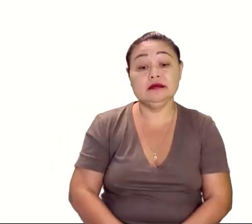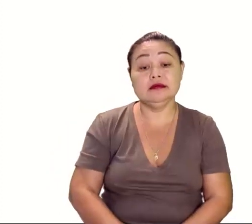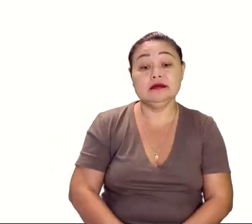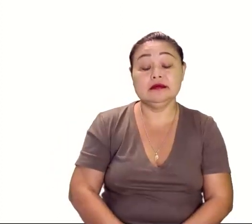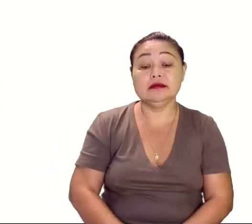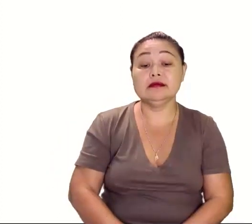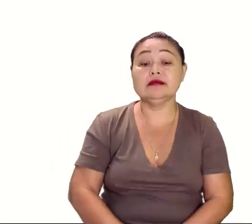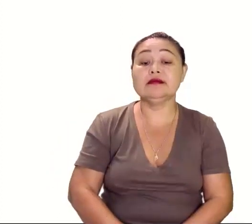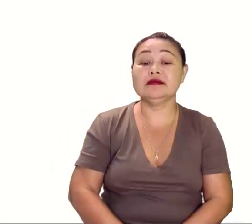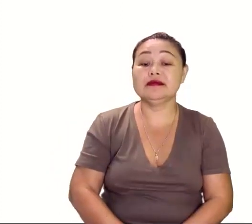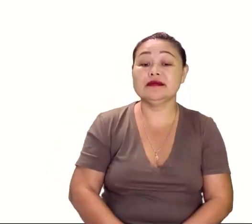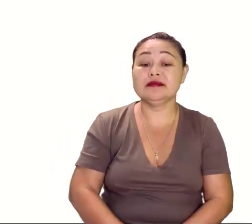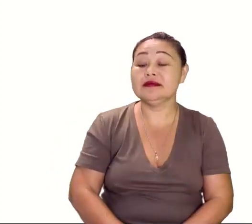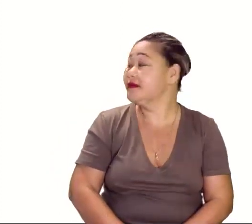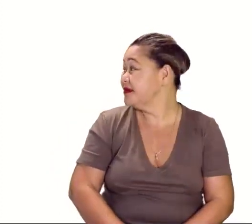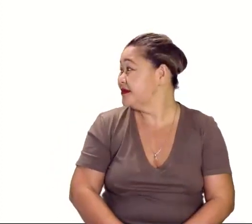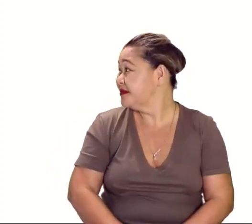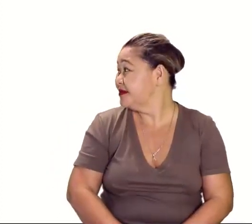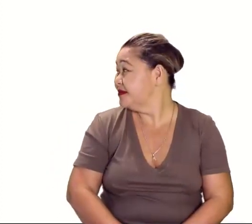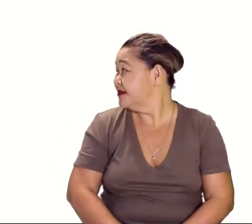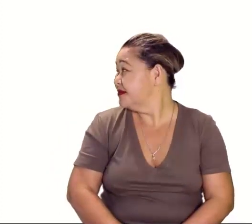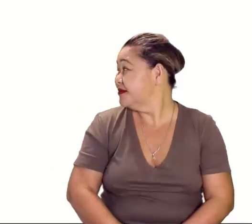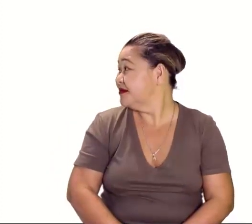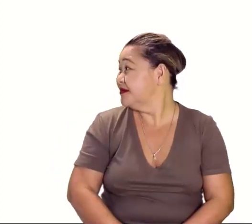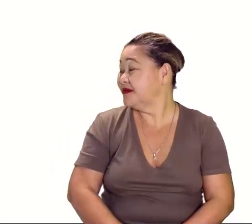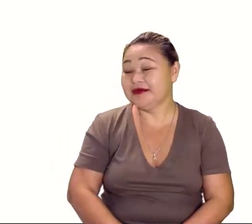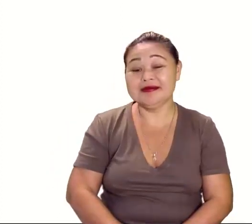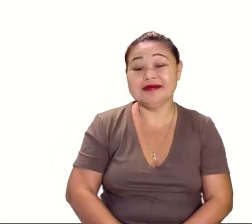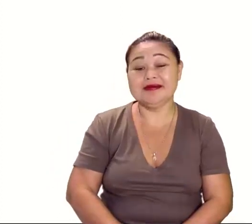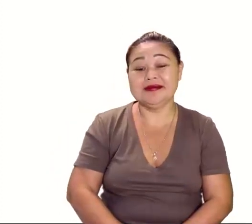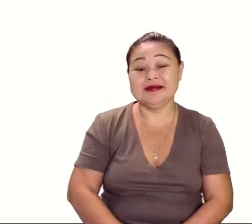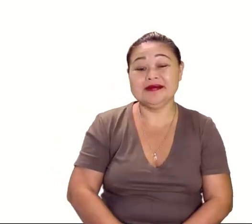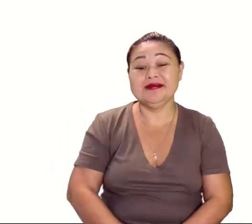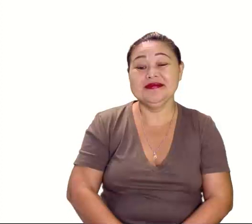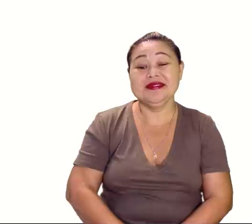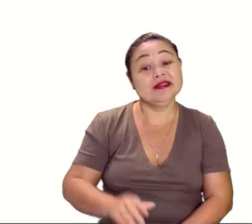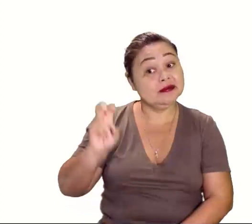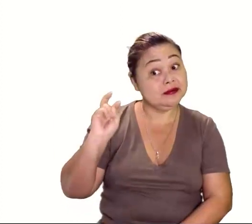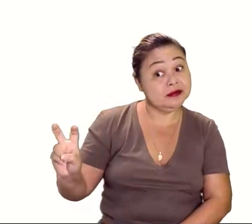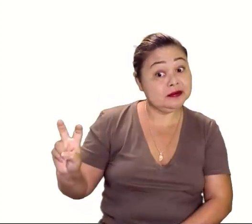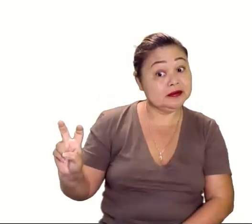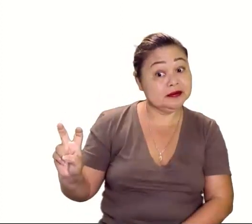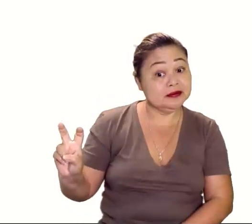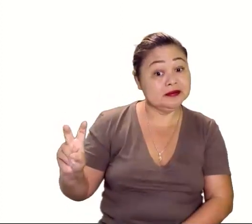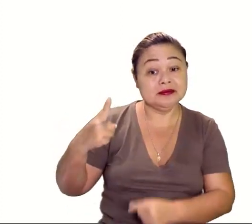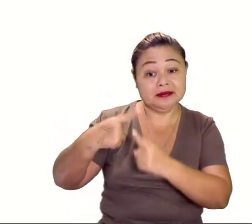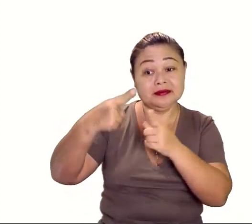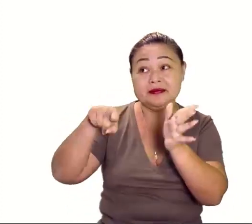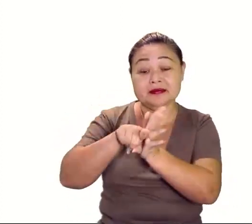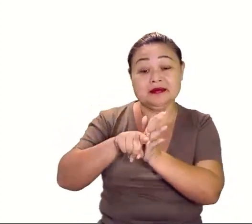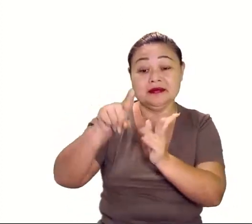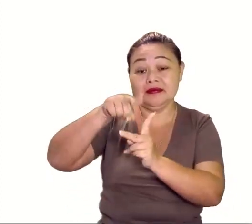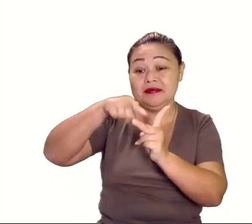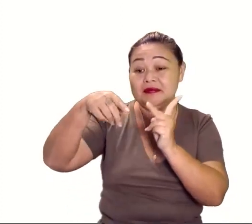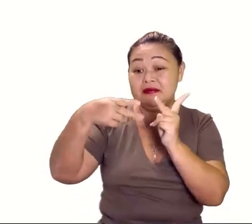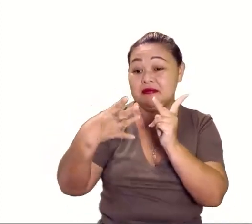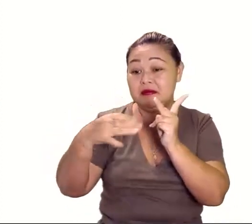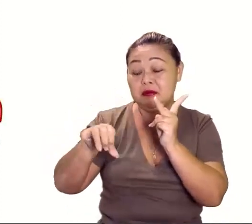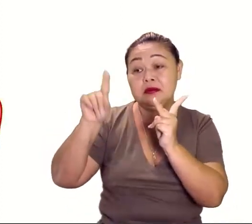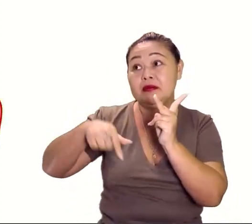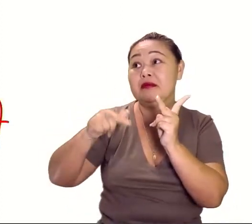Menos 5 com... Menos 5. Mais ou menos a raiz de 49,